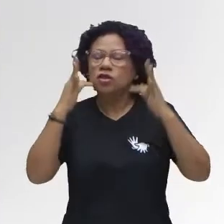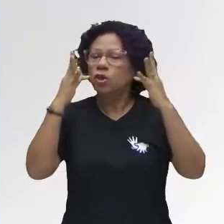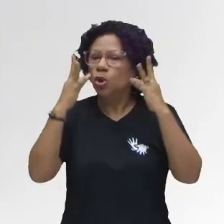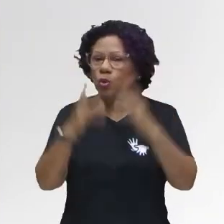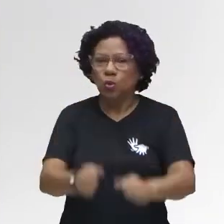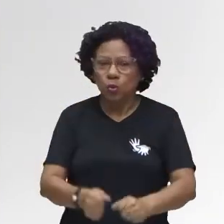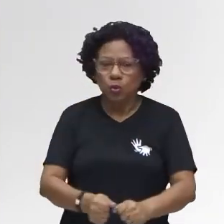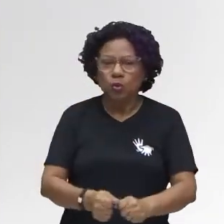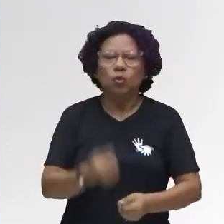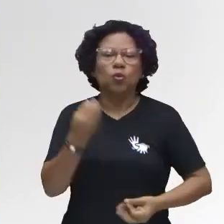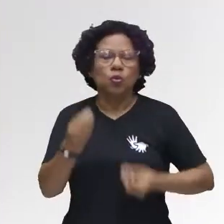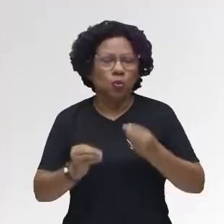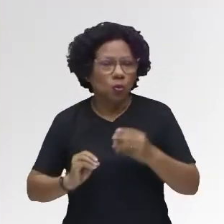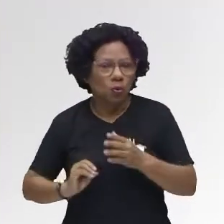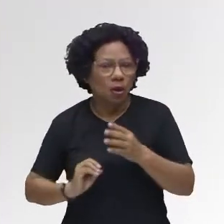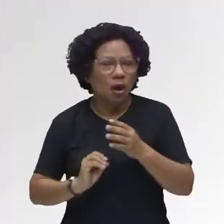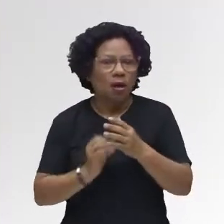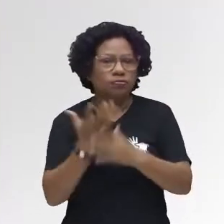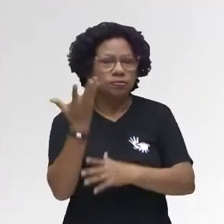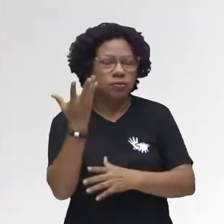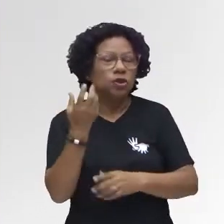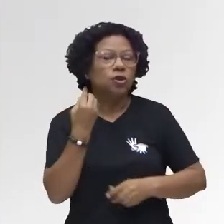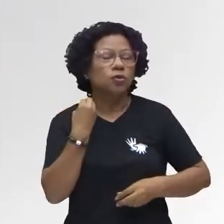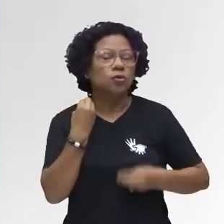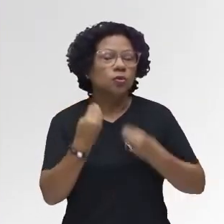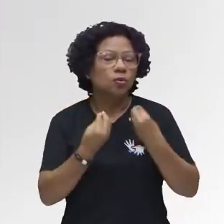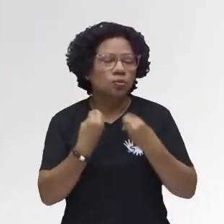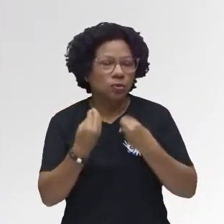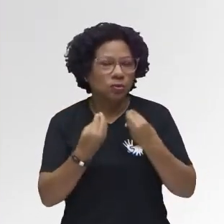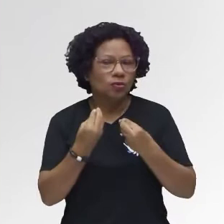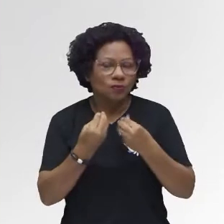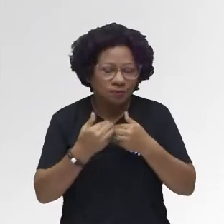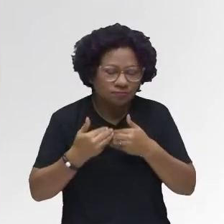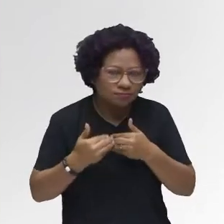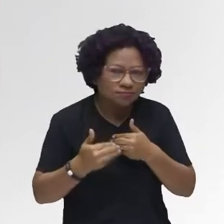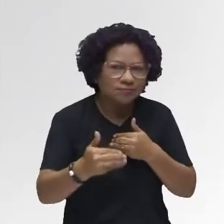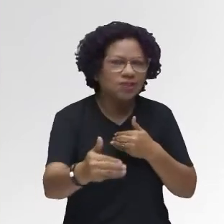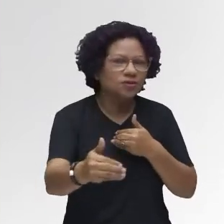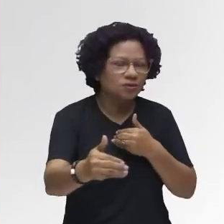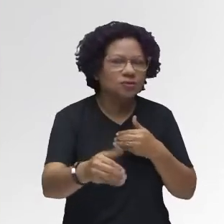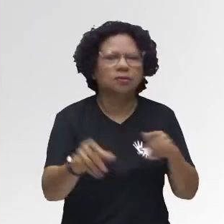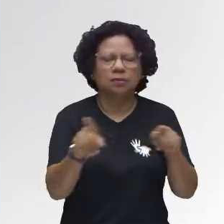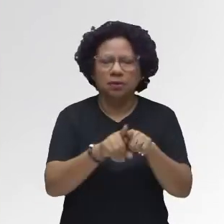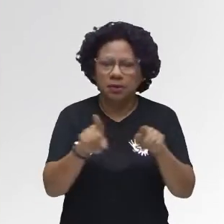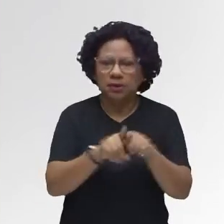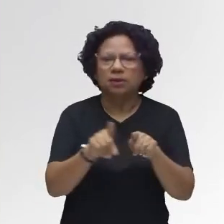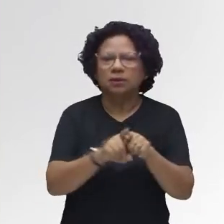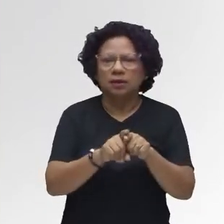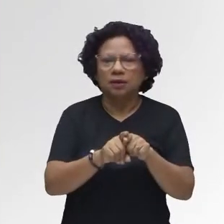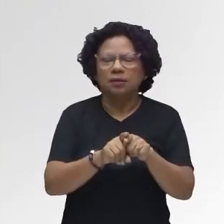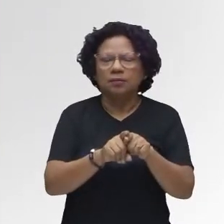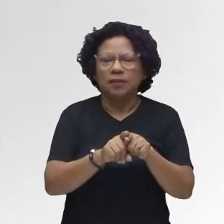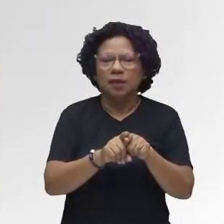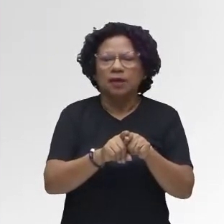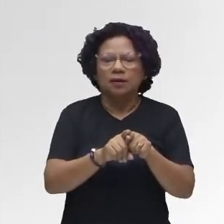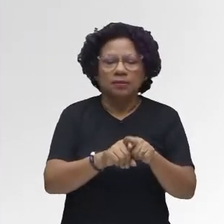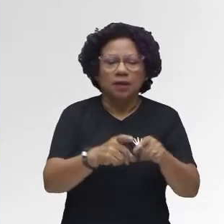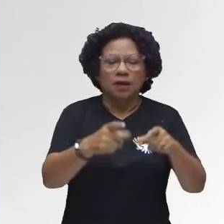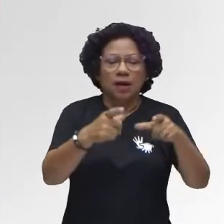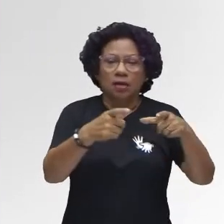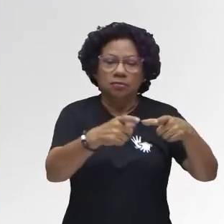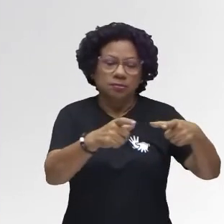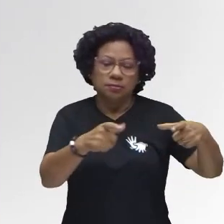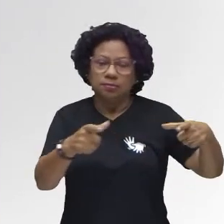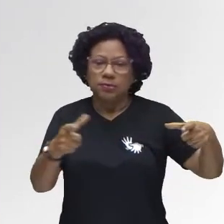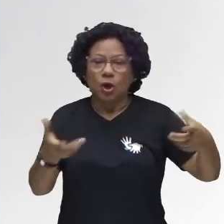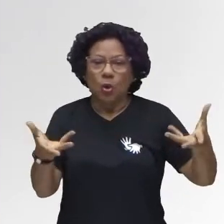pouco, desde o passado, lá na cana-de-açúcar e até os grandes centros industriais que temos hoje no Brasil,